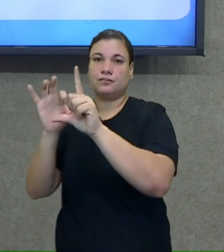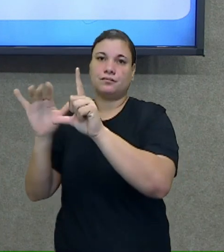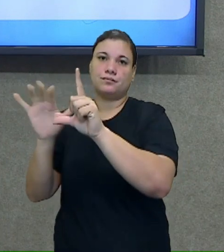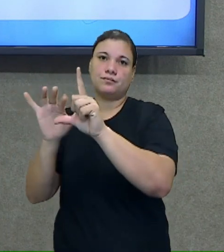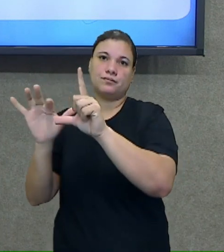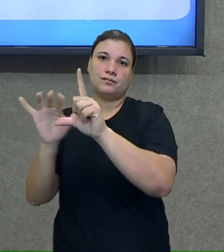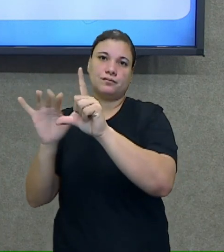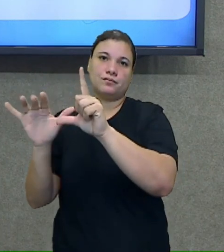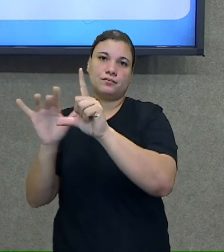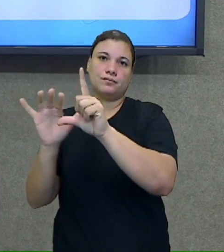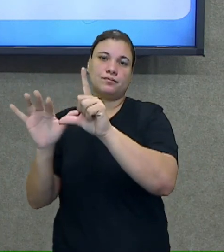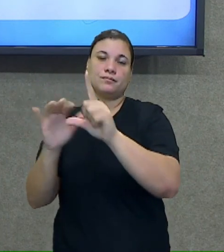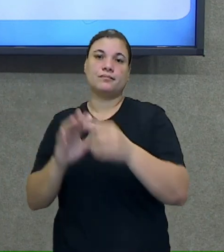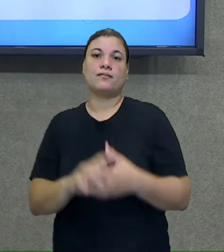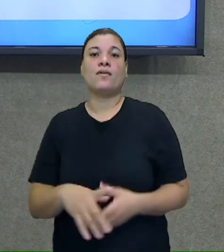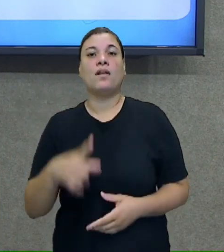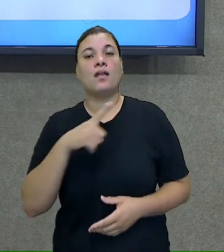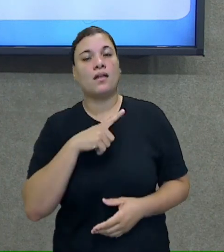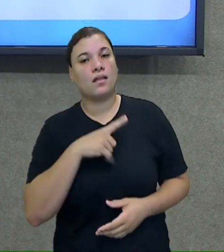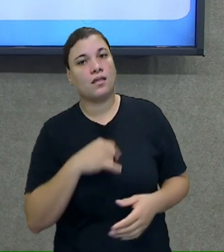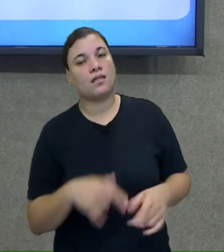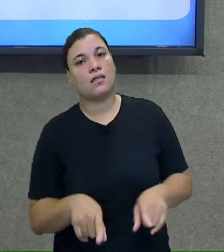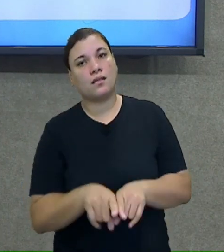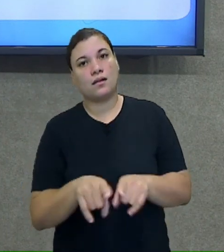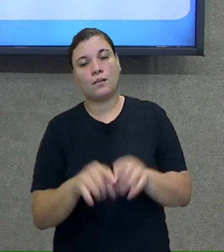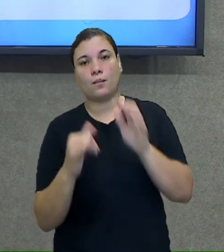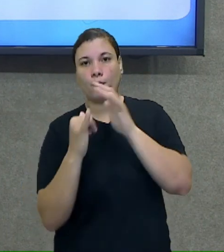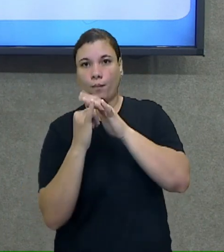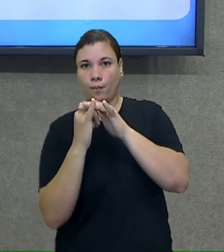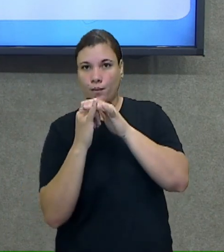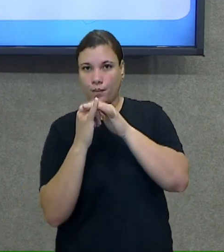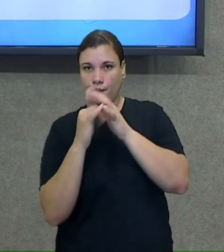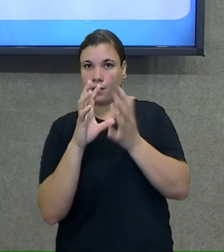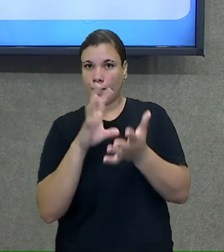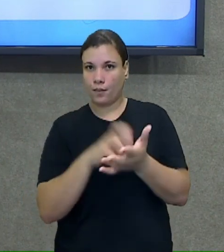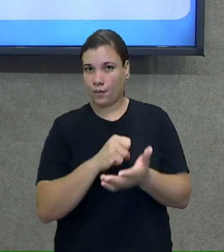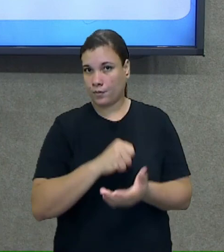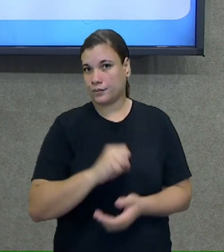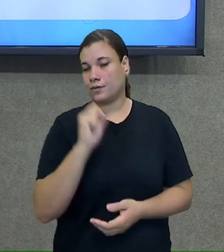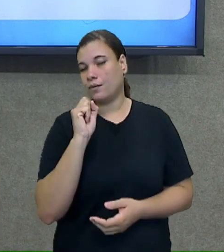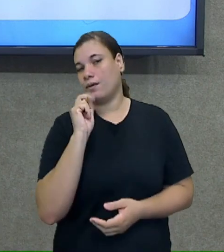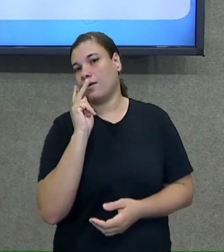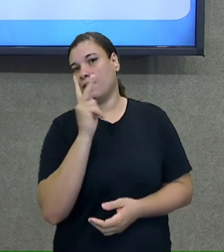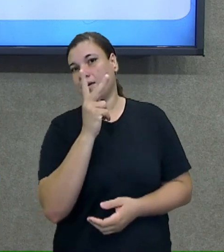apontar a câmera do seu celular para a imagem que aparece no canto da tela. Se